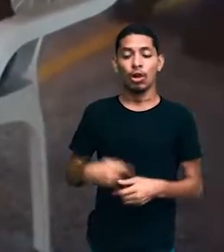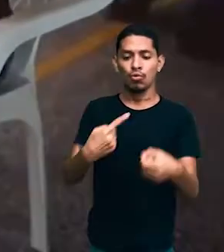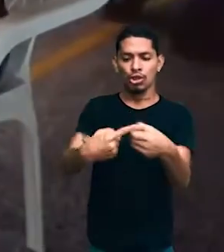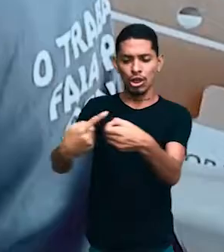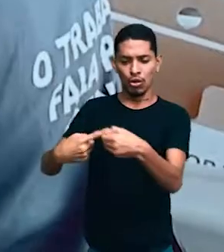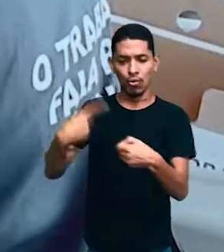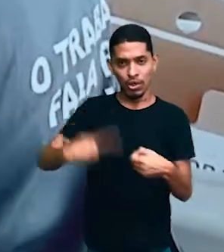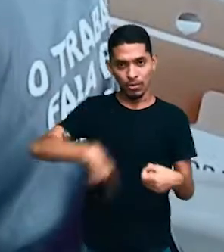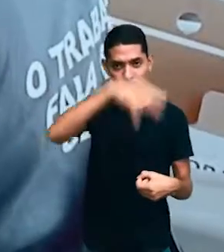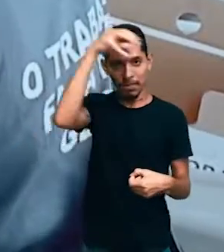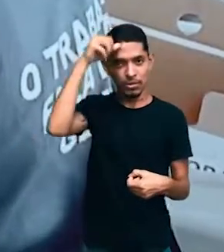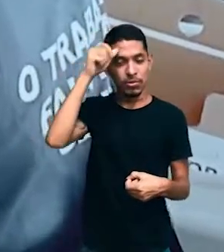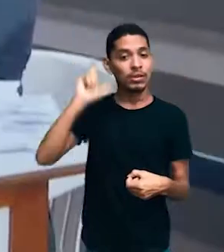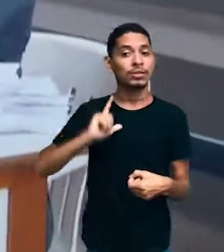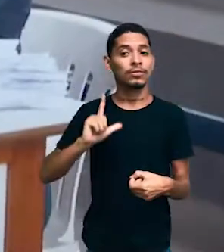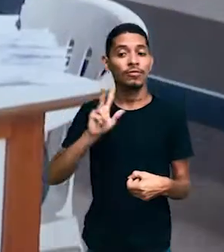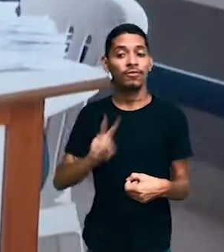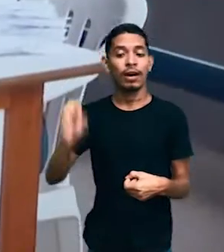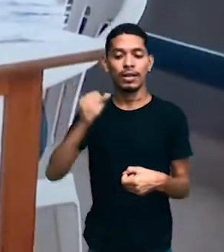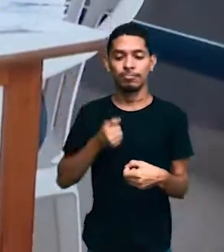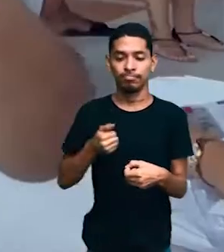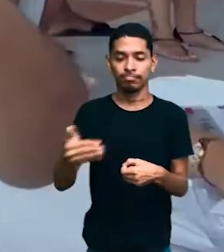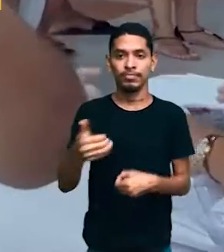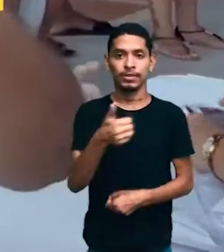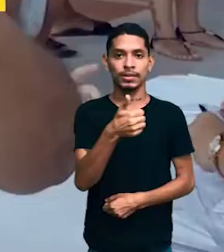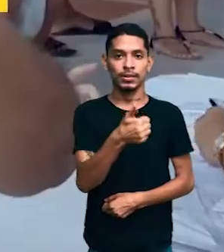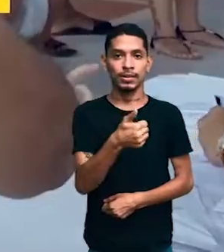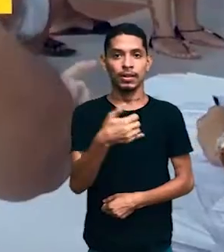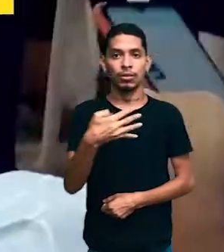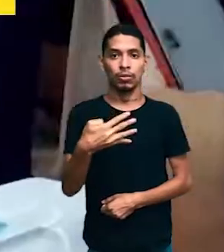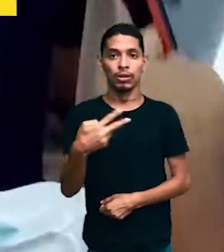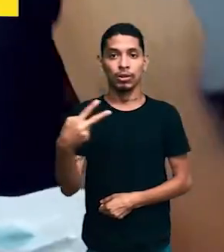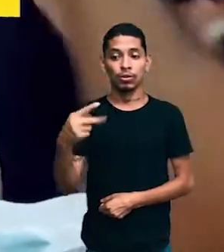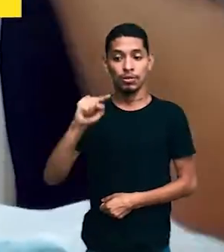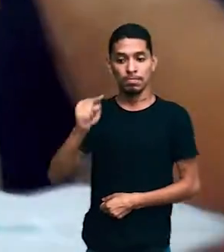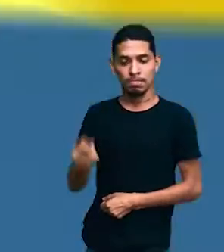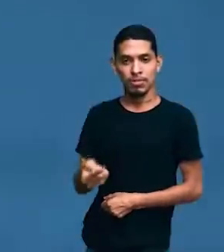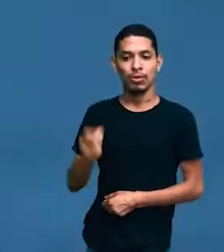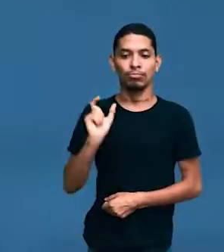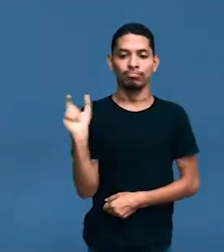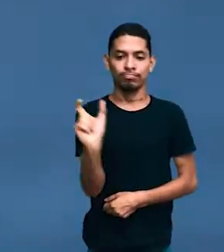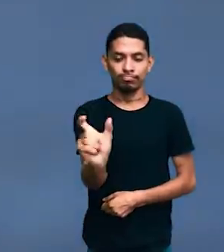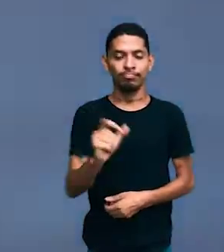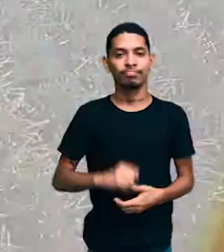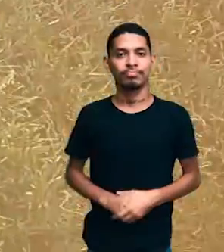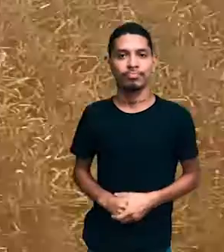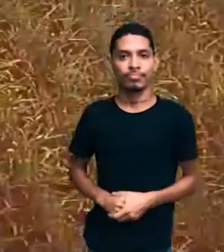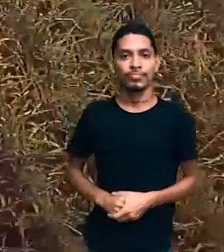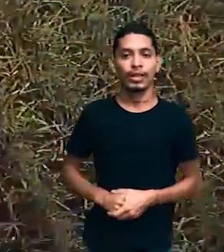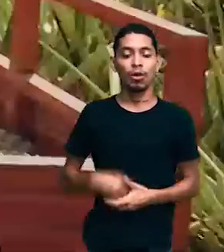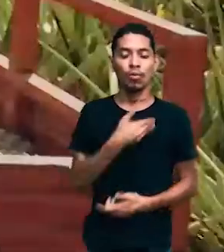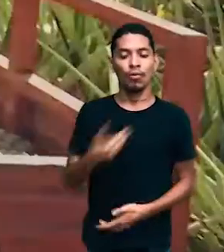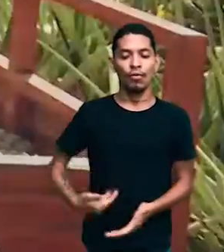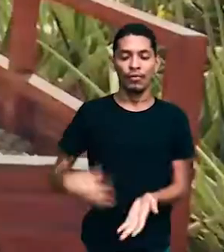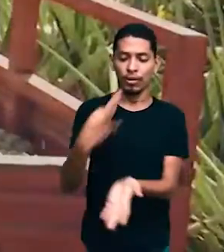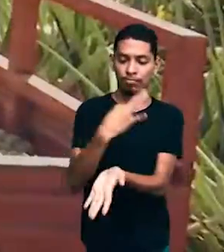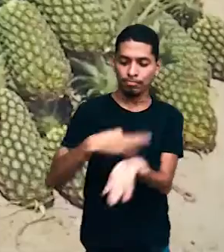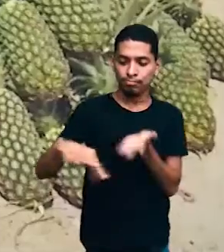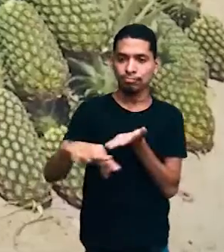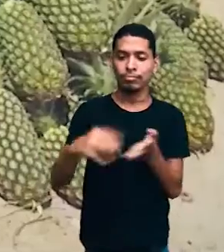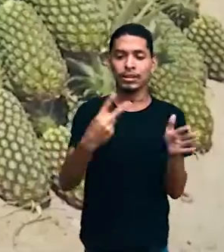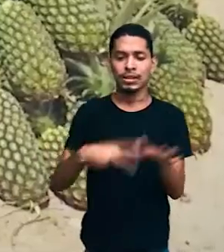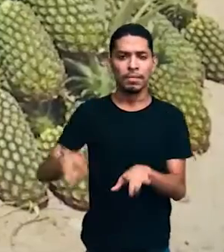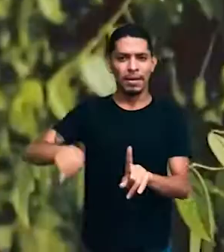permanente. Pelo interior do Amazonas, serão entregues 142 mil cartões. Infraestrutura. O governo assinou